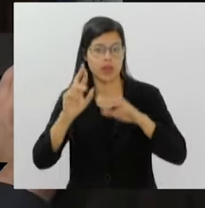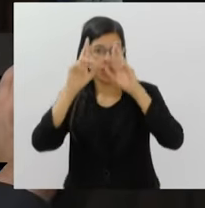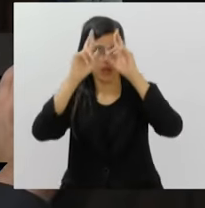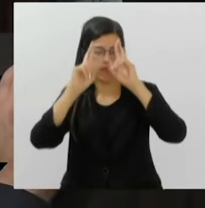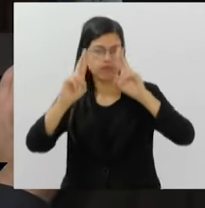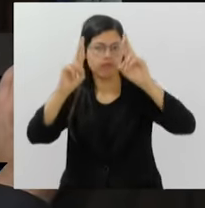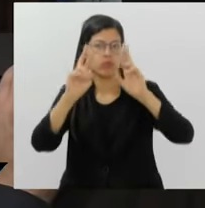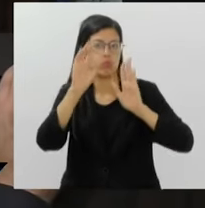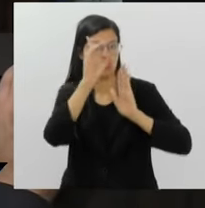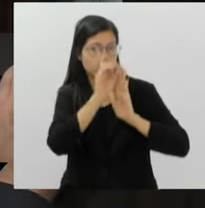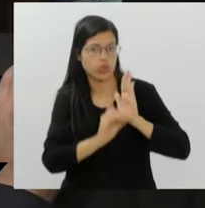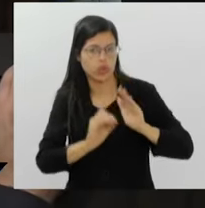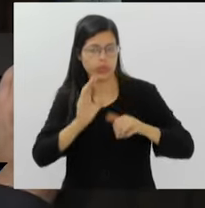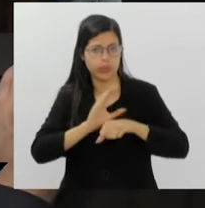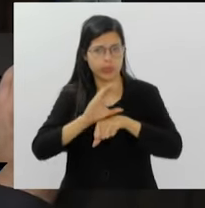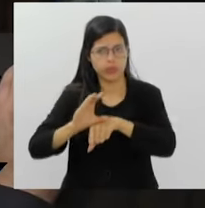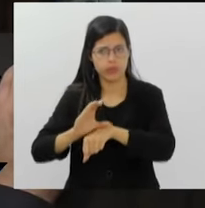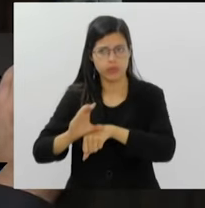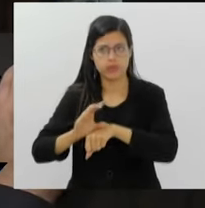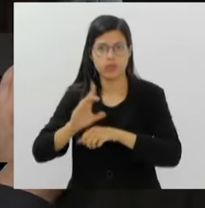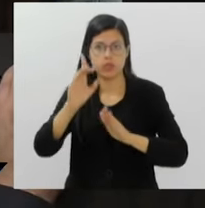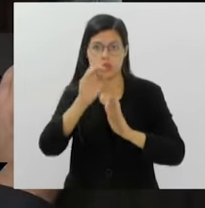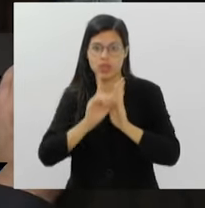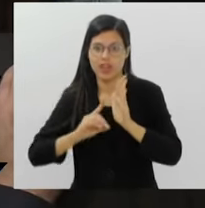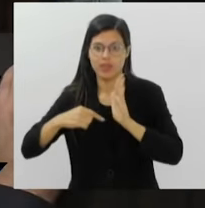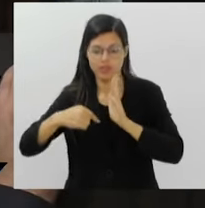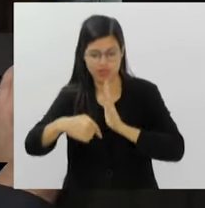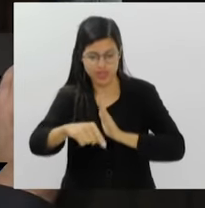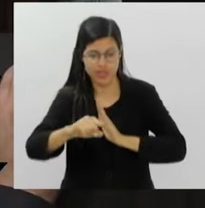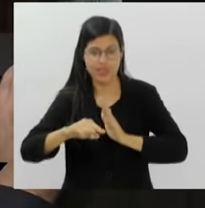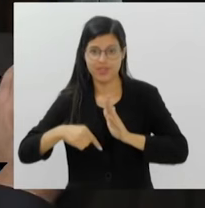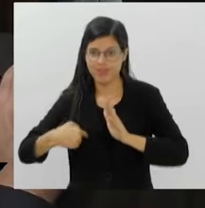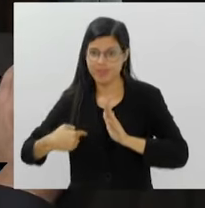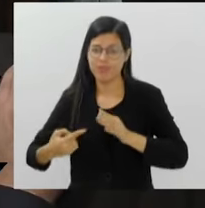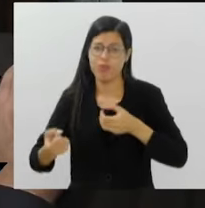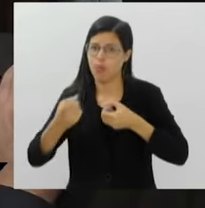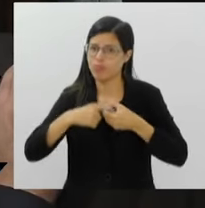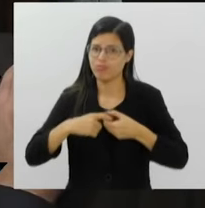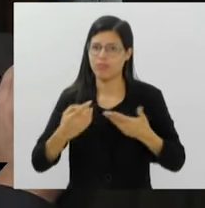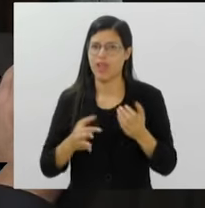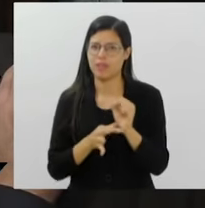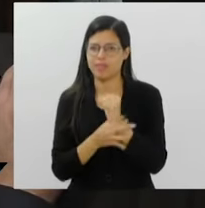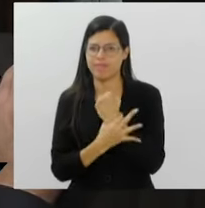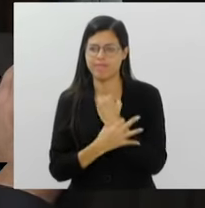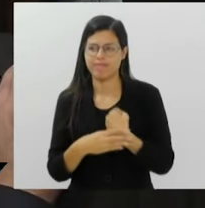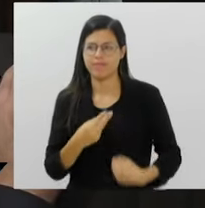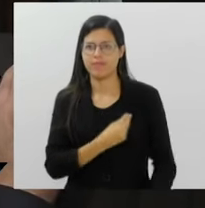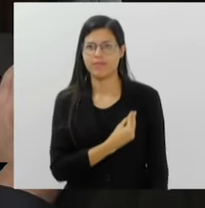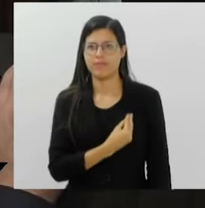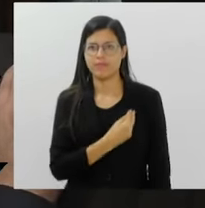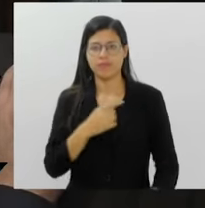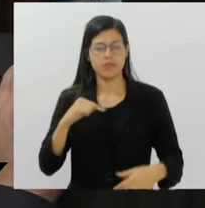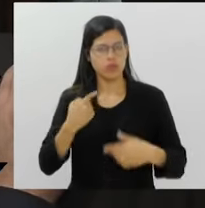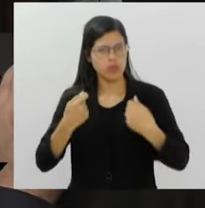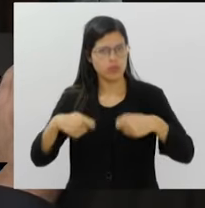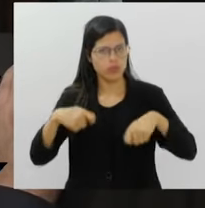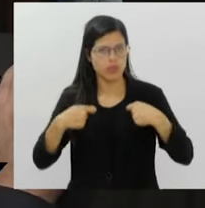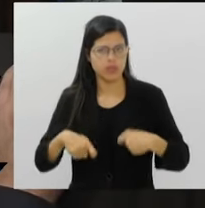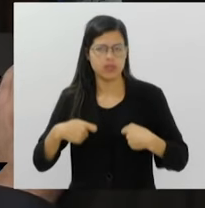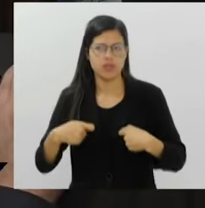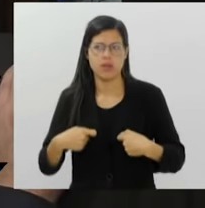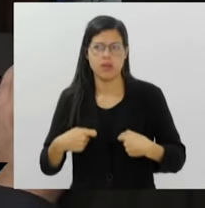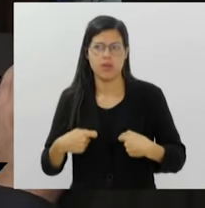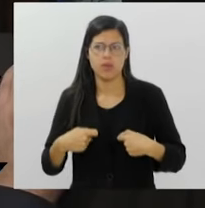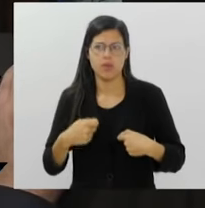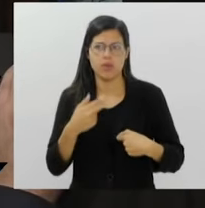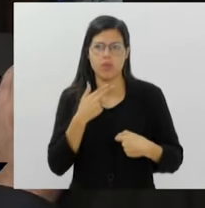e preceito constitucional chamado direito de ir e vir, com segurança, gente, de viver. E a gente precisa disso. Não dá mais para ligar